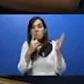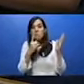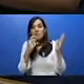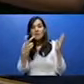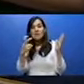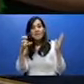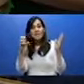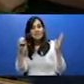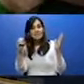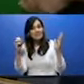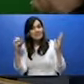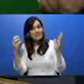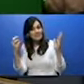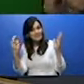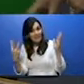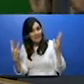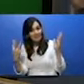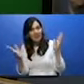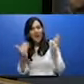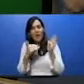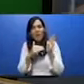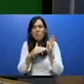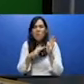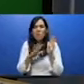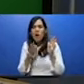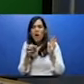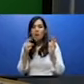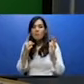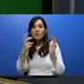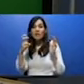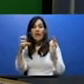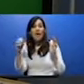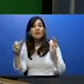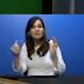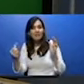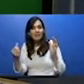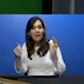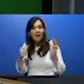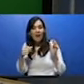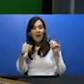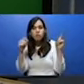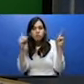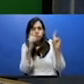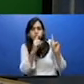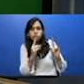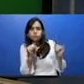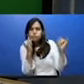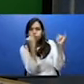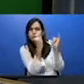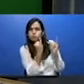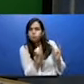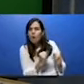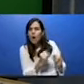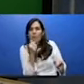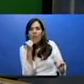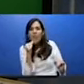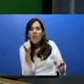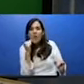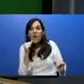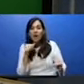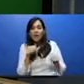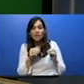e 1506. Representa uma mulher com uma expressão tímida,